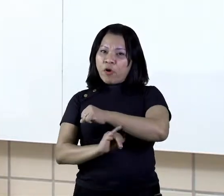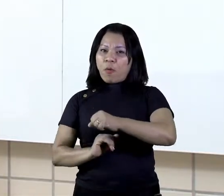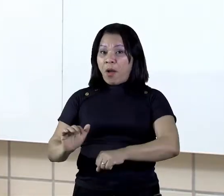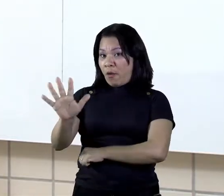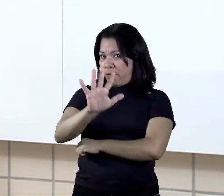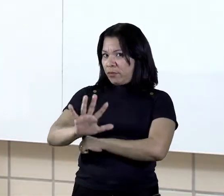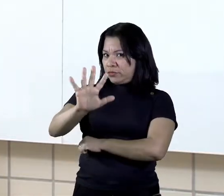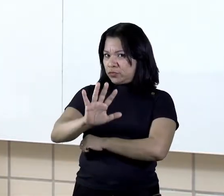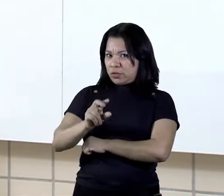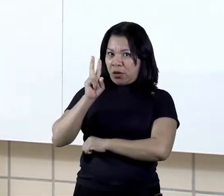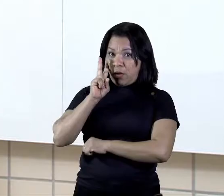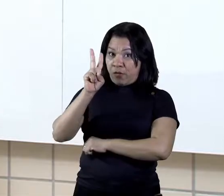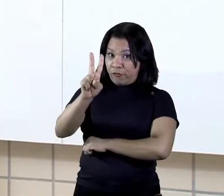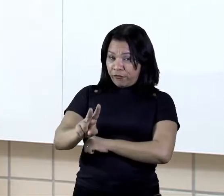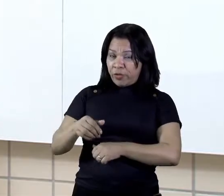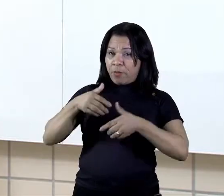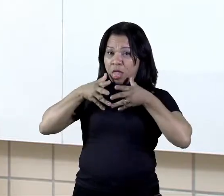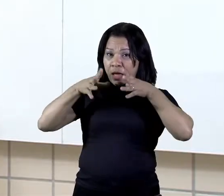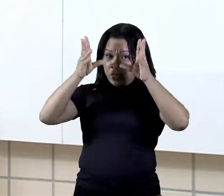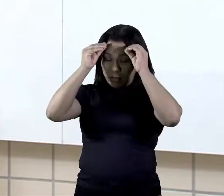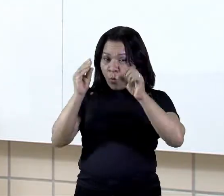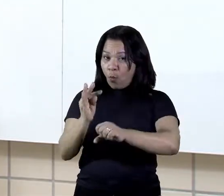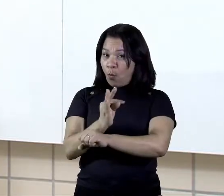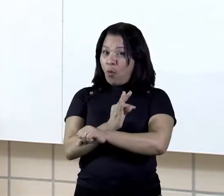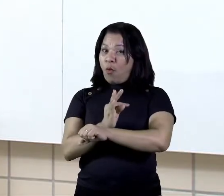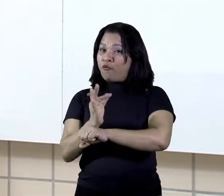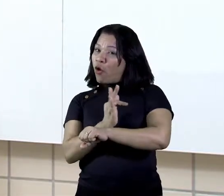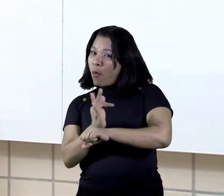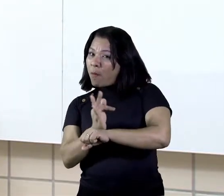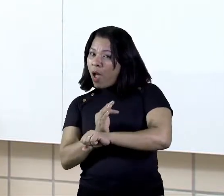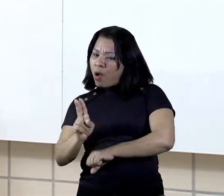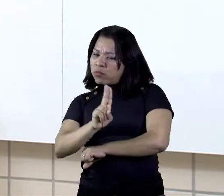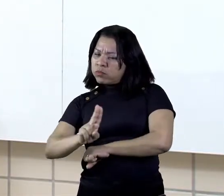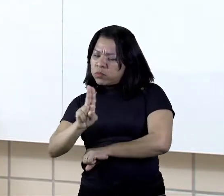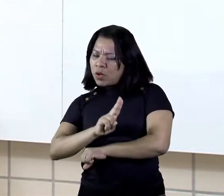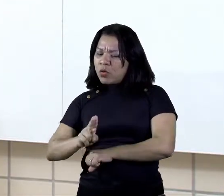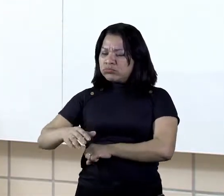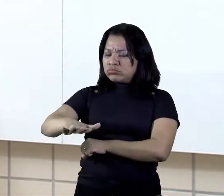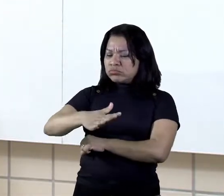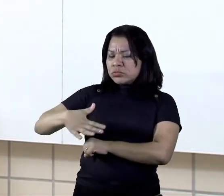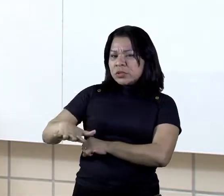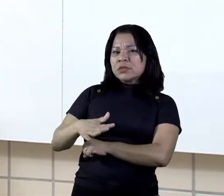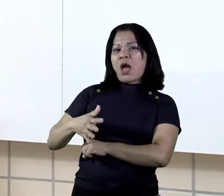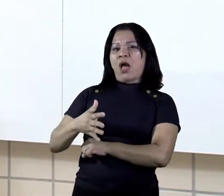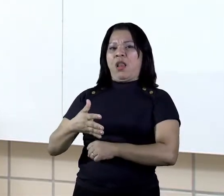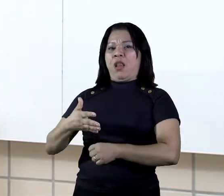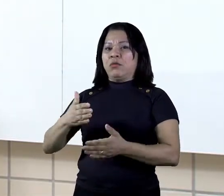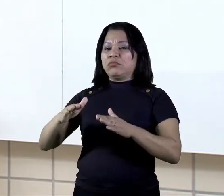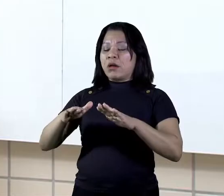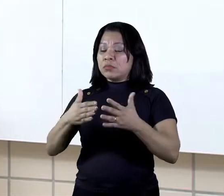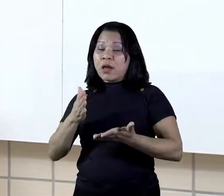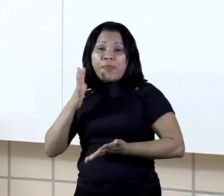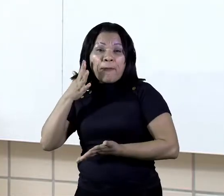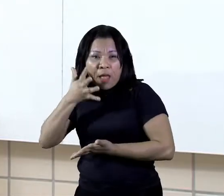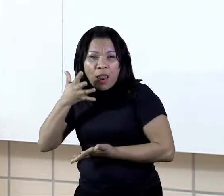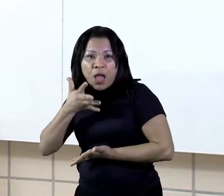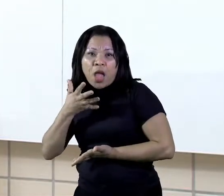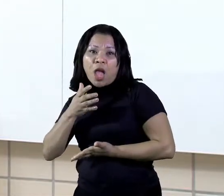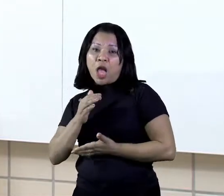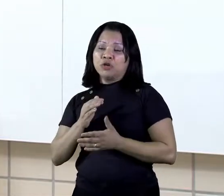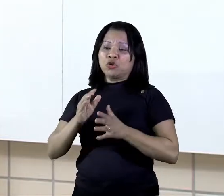linguagem formal é aquela que eu utilizo na sala de aula, em palestras, quando eu vou me referir a alguém